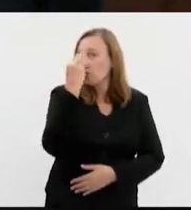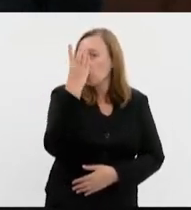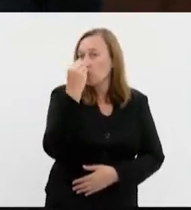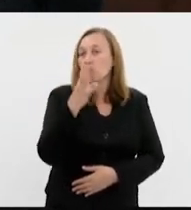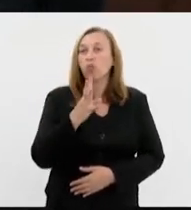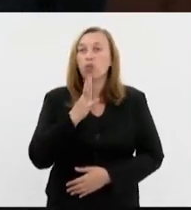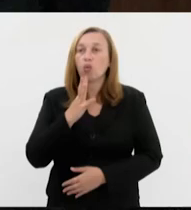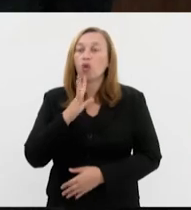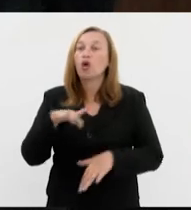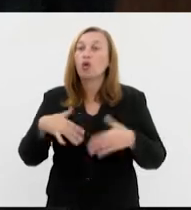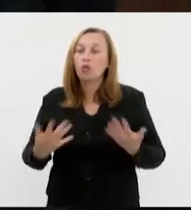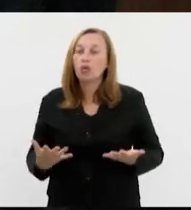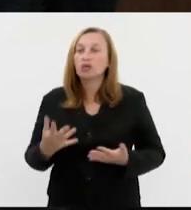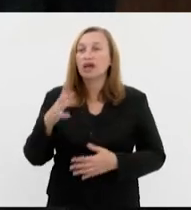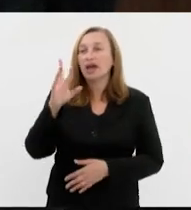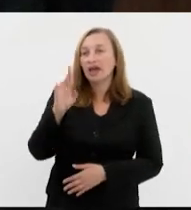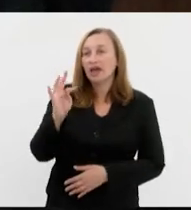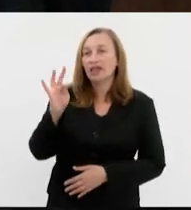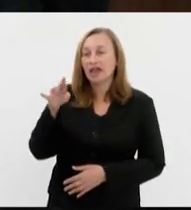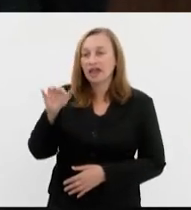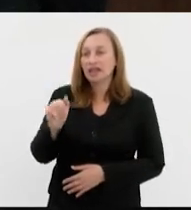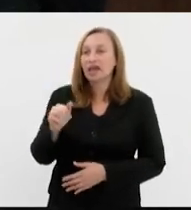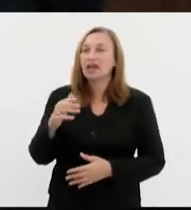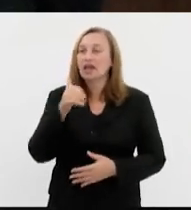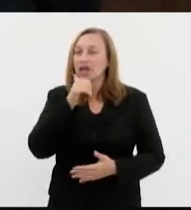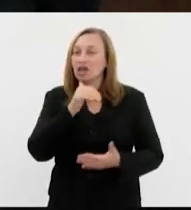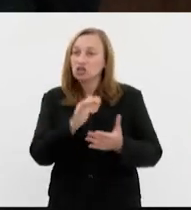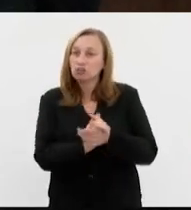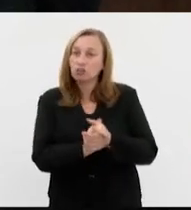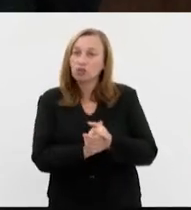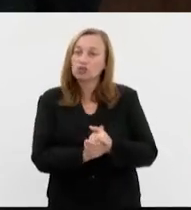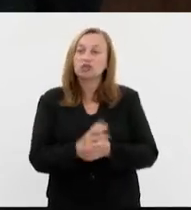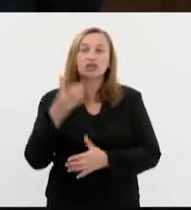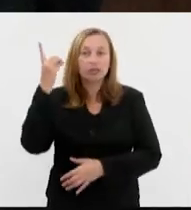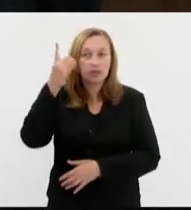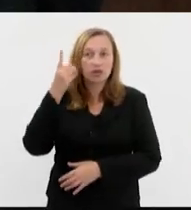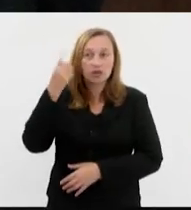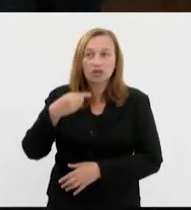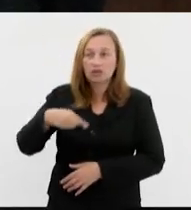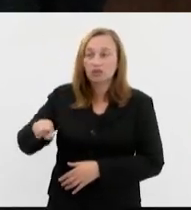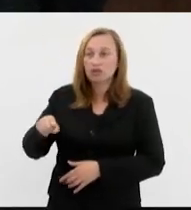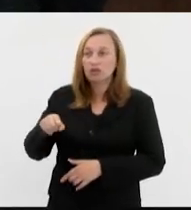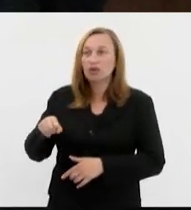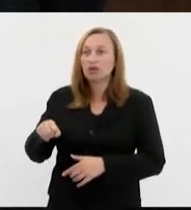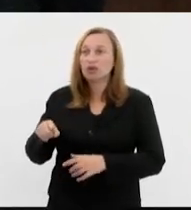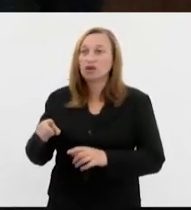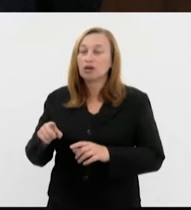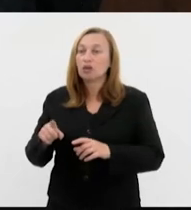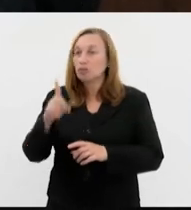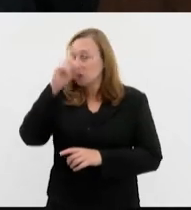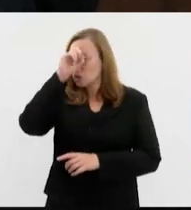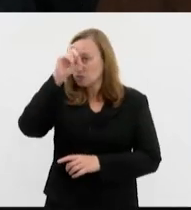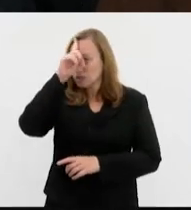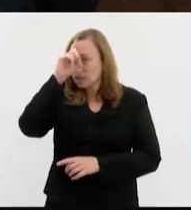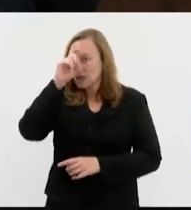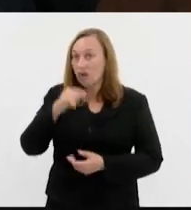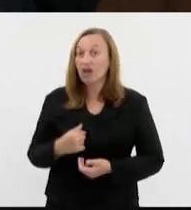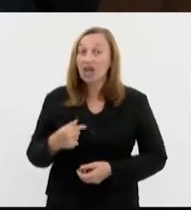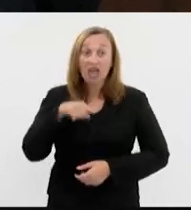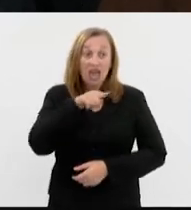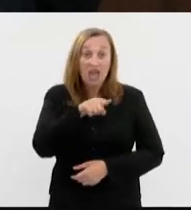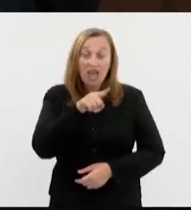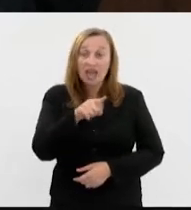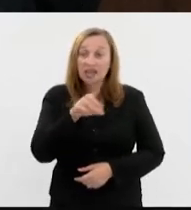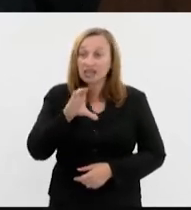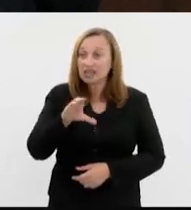quando a Renata, companheira do Márcio Gualberto, foi para o trabalho de parto. Então, ele, fazendo uma CPI,